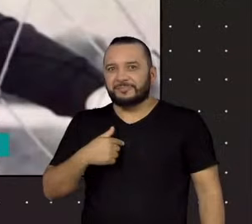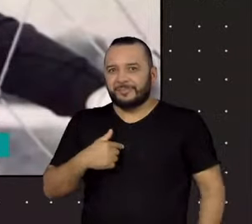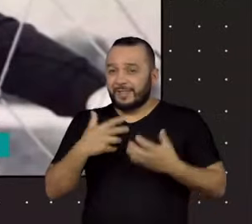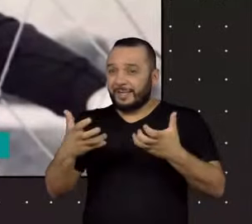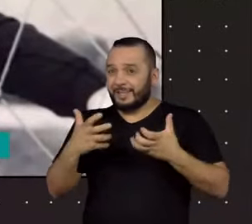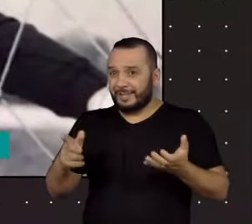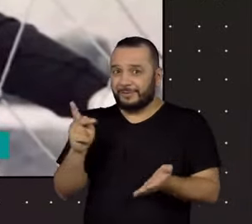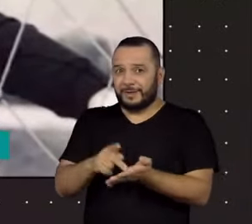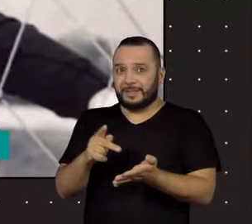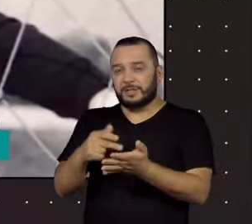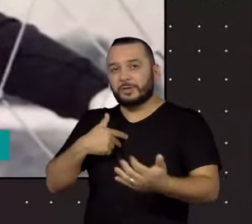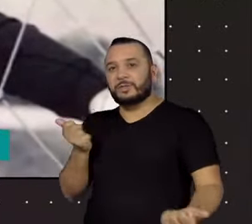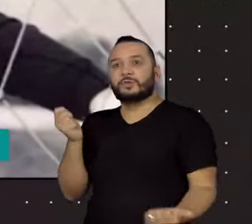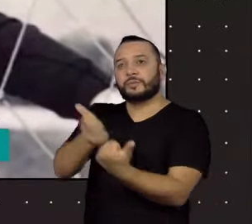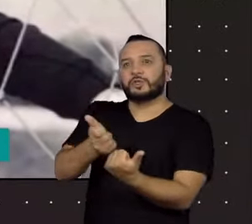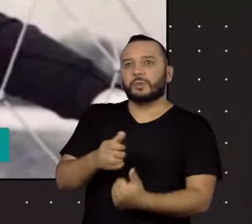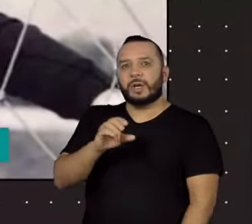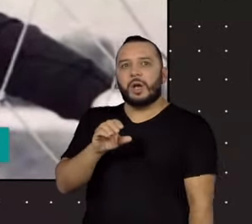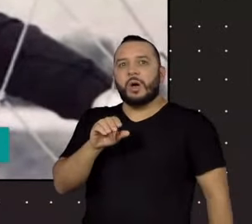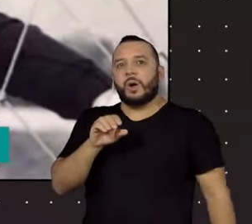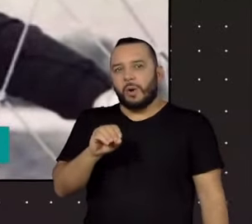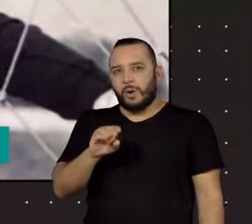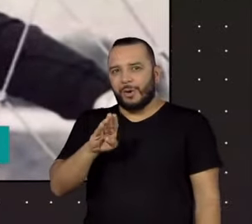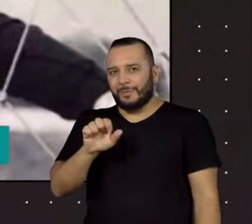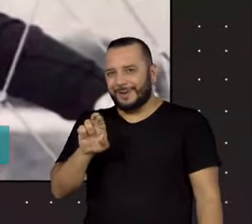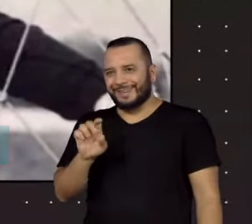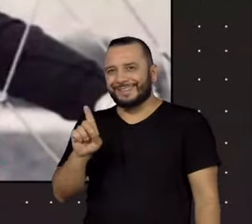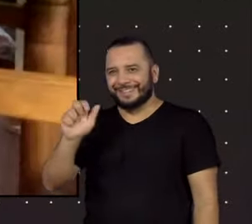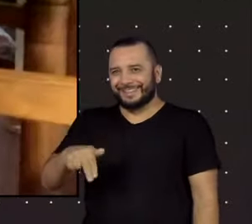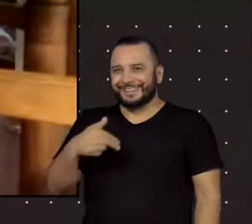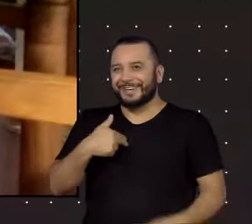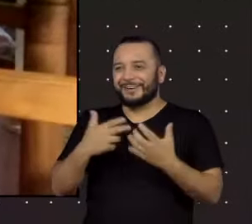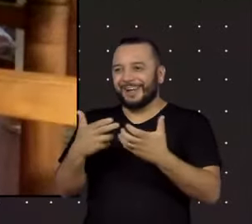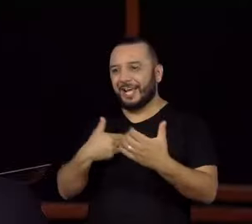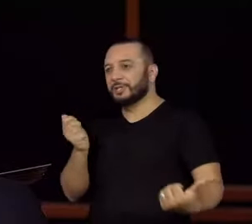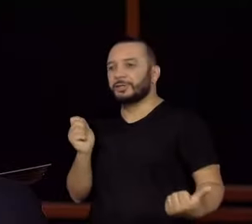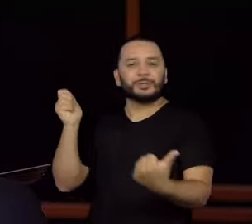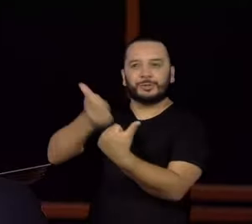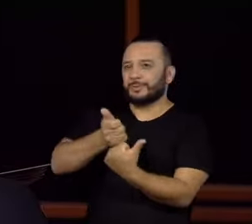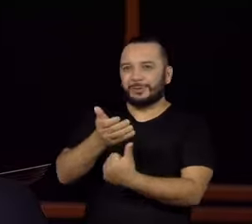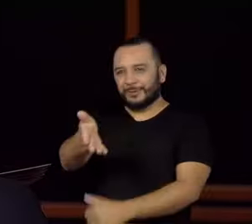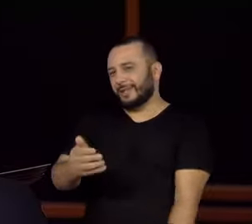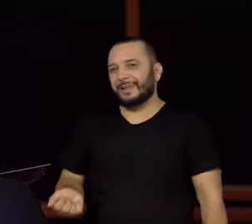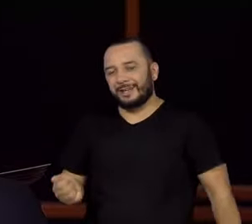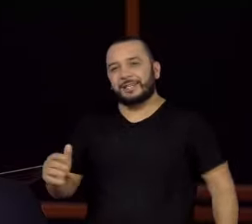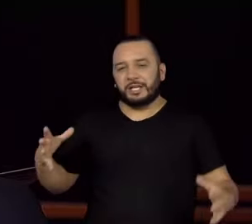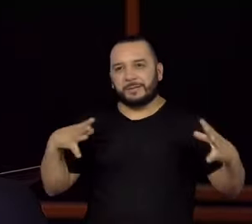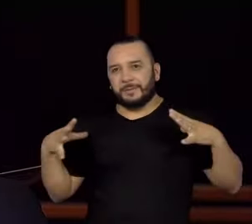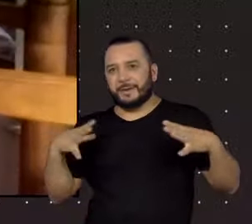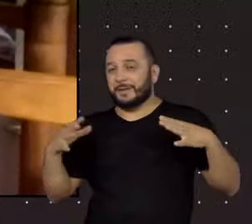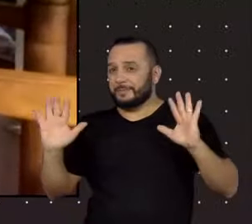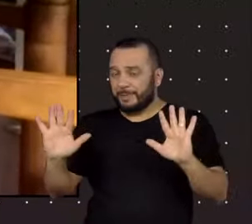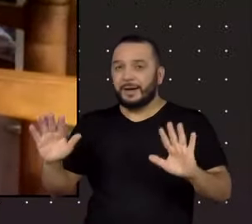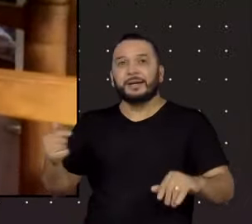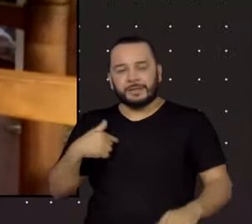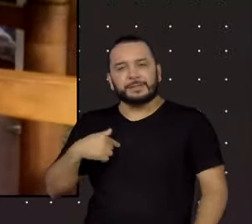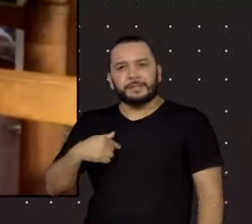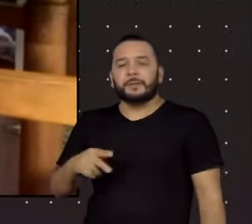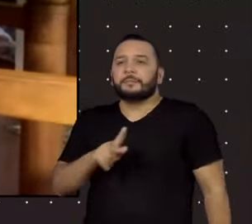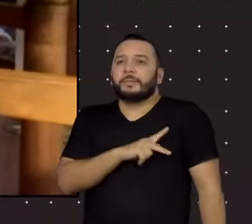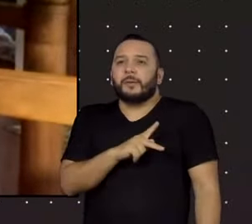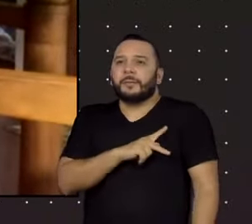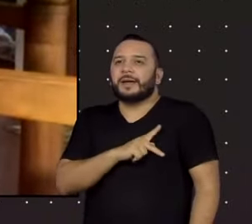realidade, substituir o Oberdan Catani, que era o maior jogador, o maior goleiro daquele tempo, né? Mas aí o Palmeiras mesmo é que me levou para a música,